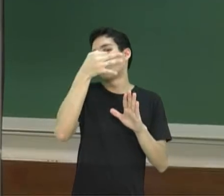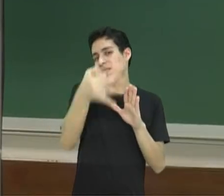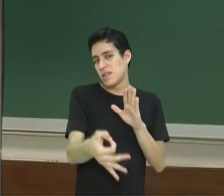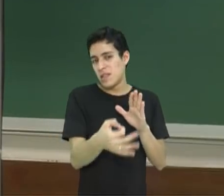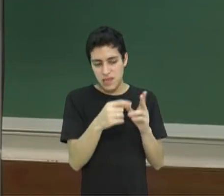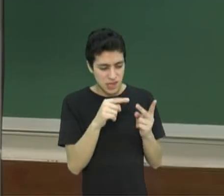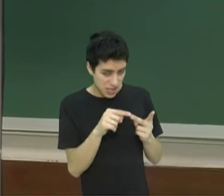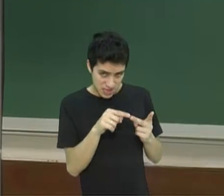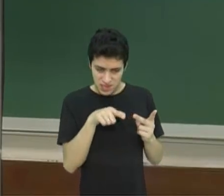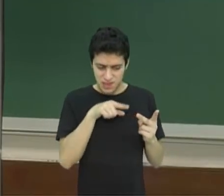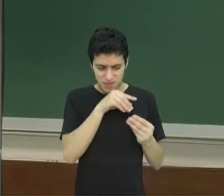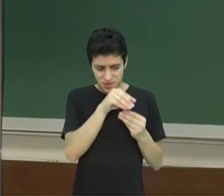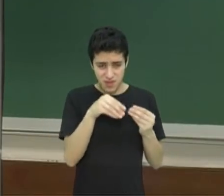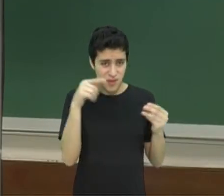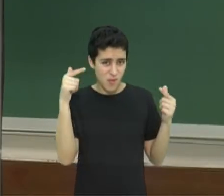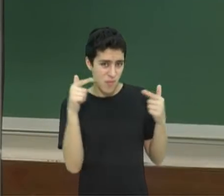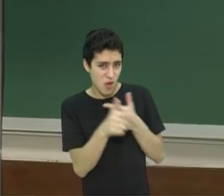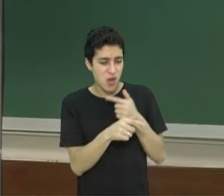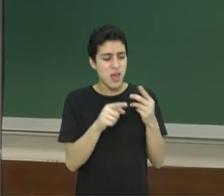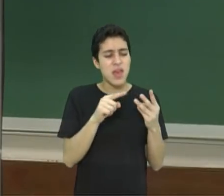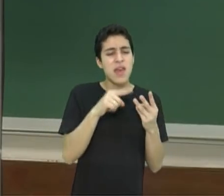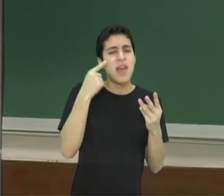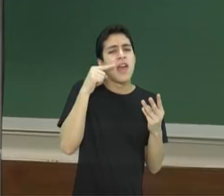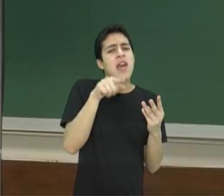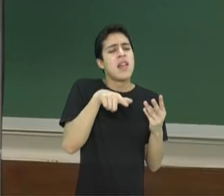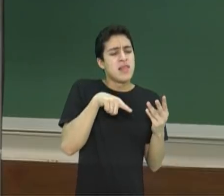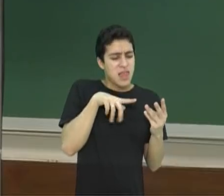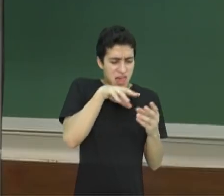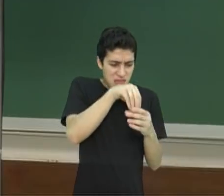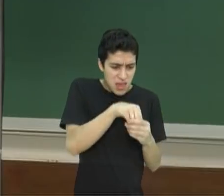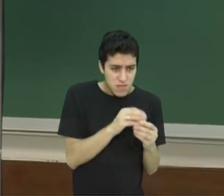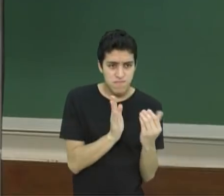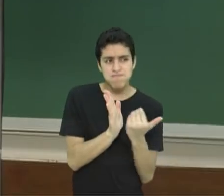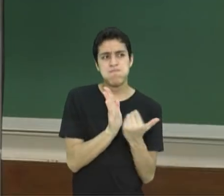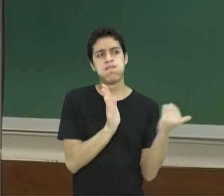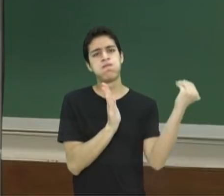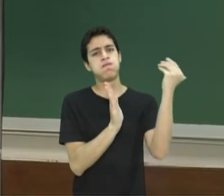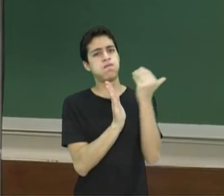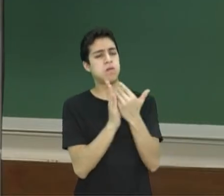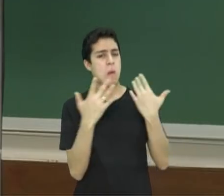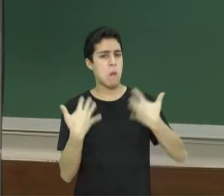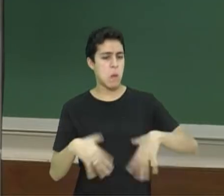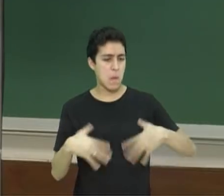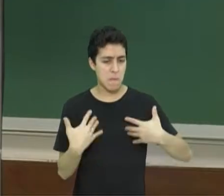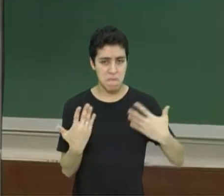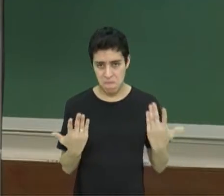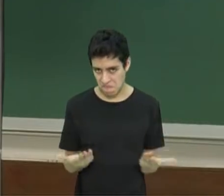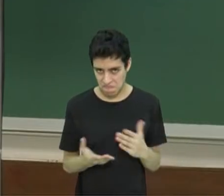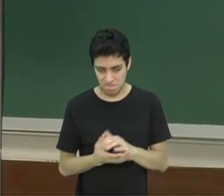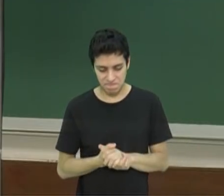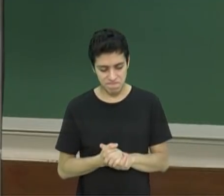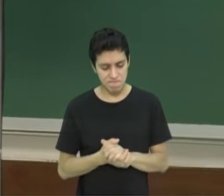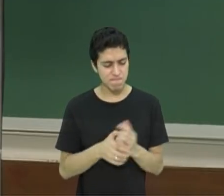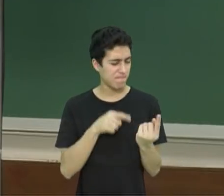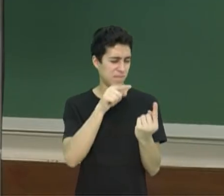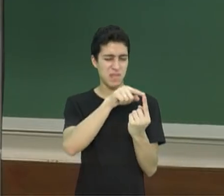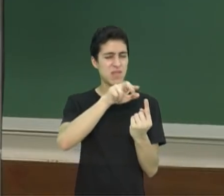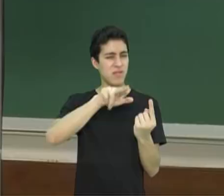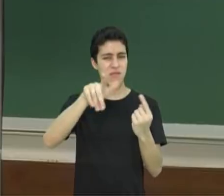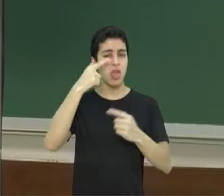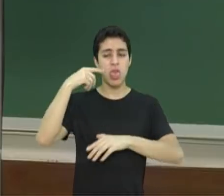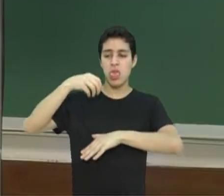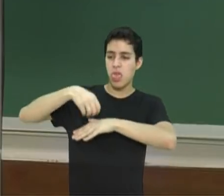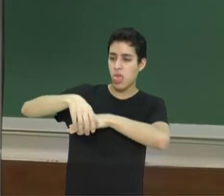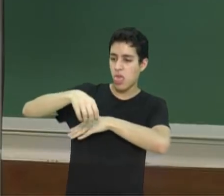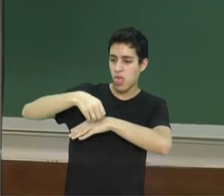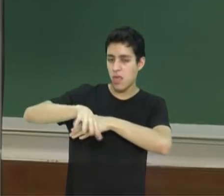vimos que ele tem humor, nós já vimos que ele tem o exagero. E então, o objetivo não é dar as dicas,